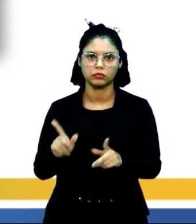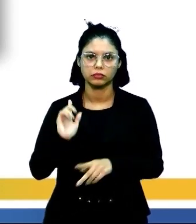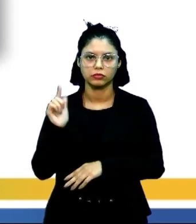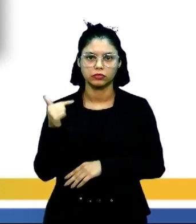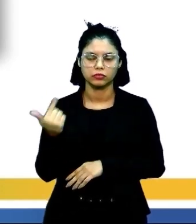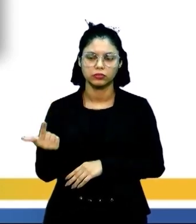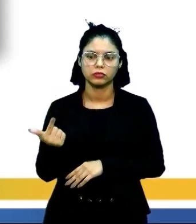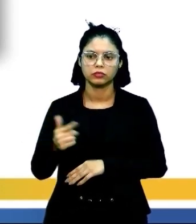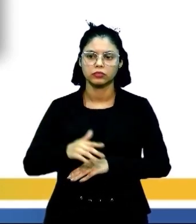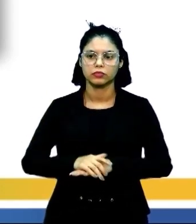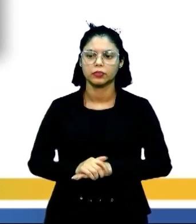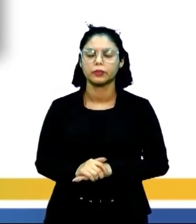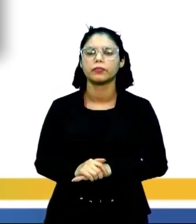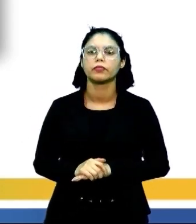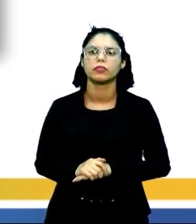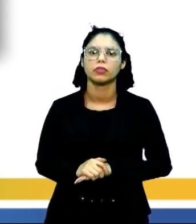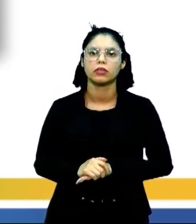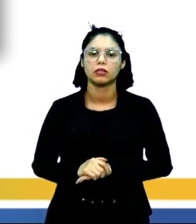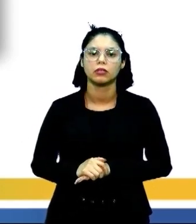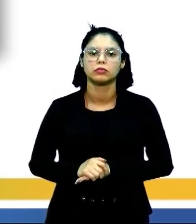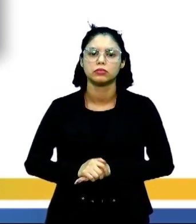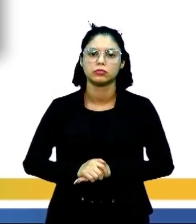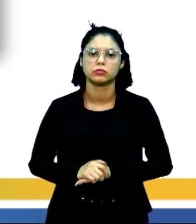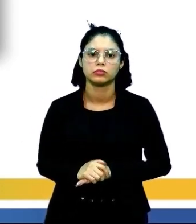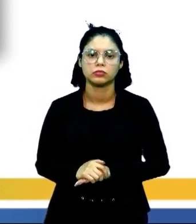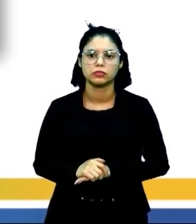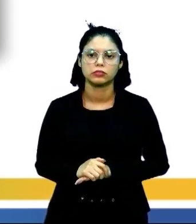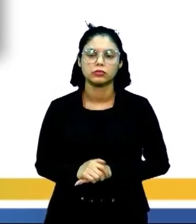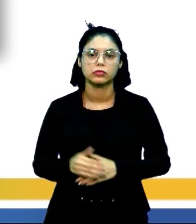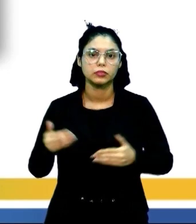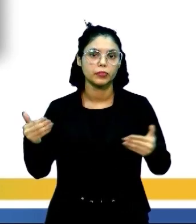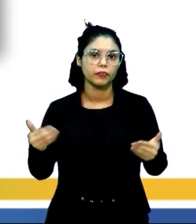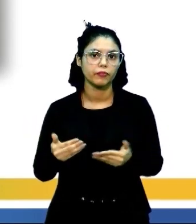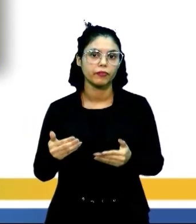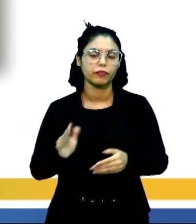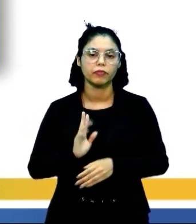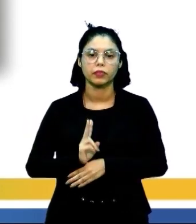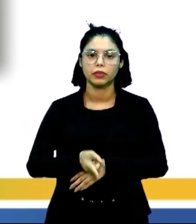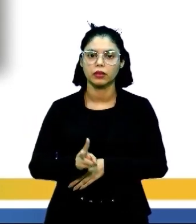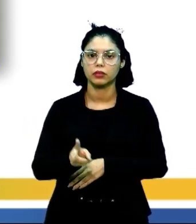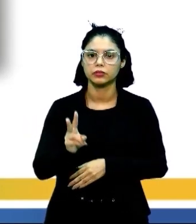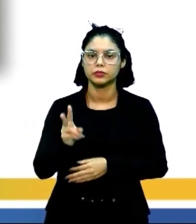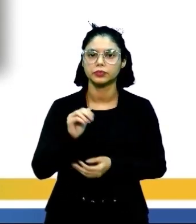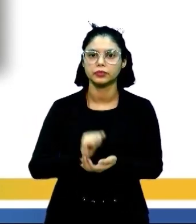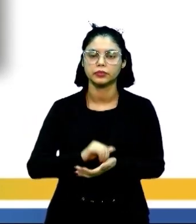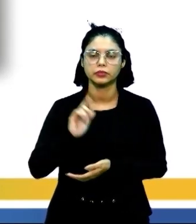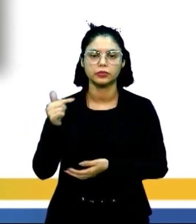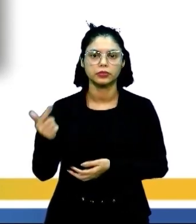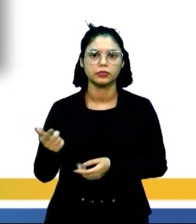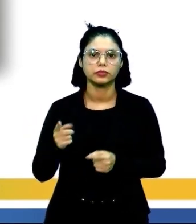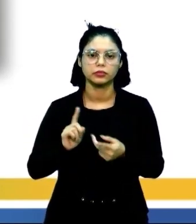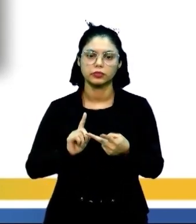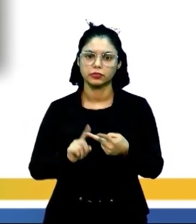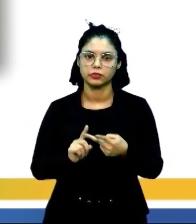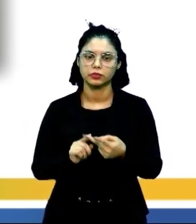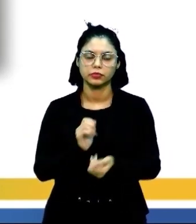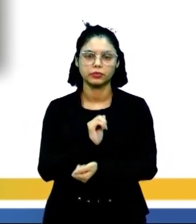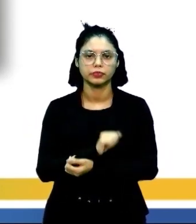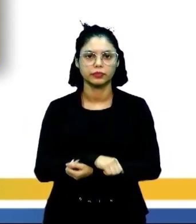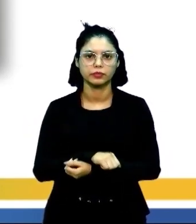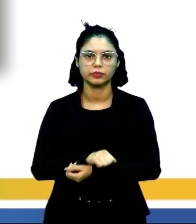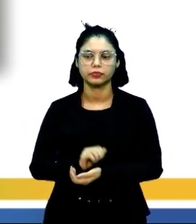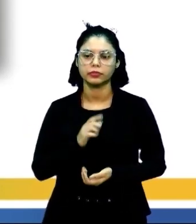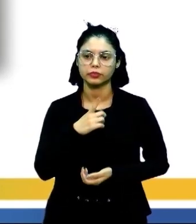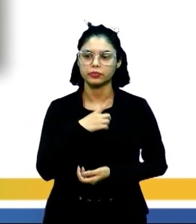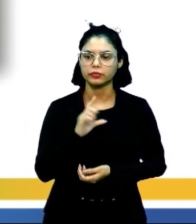ser diferente da outra. Agora nós vamos avançar e a próxima palavra,